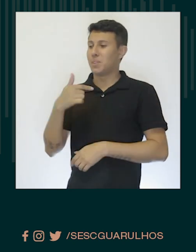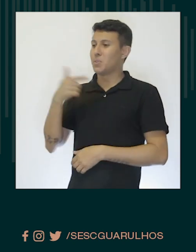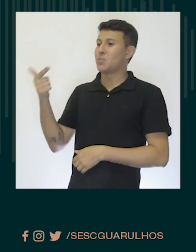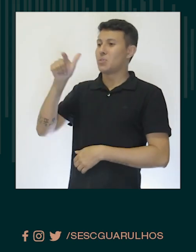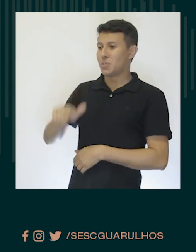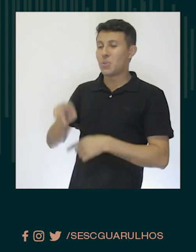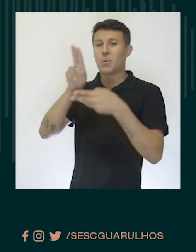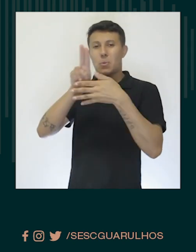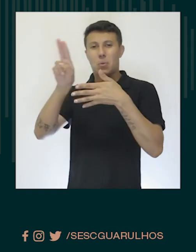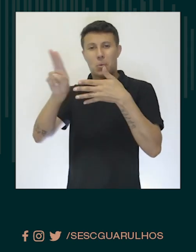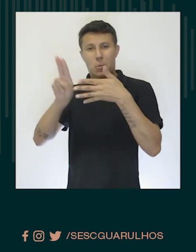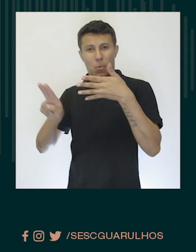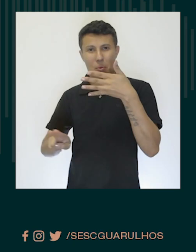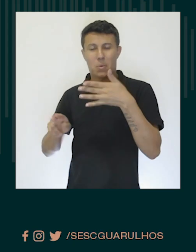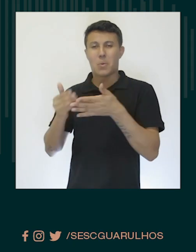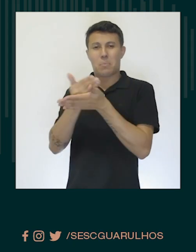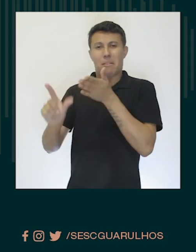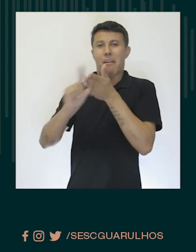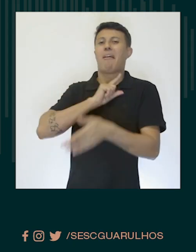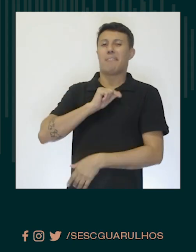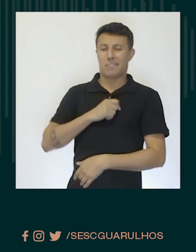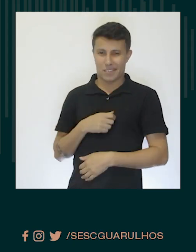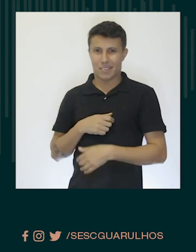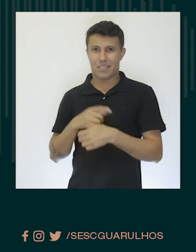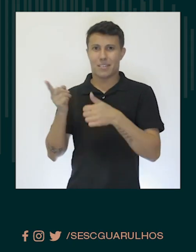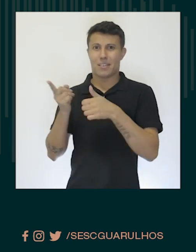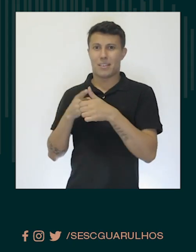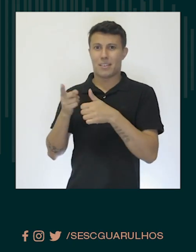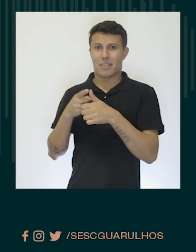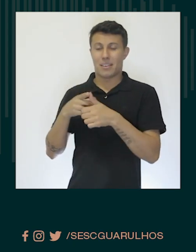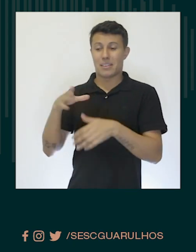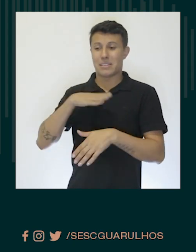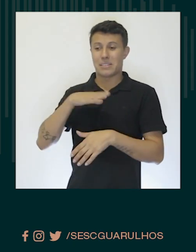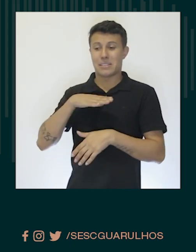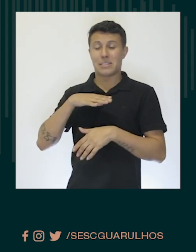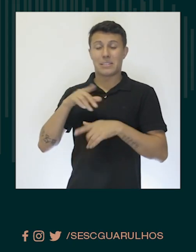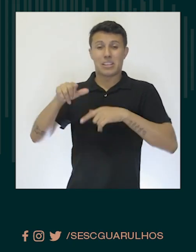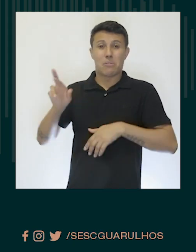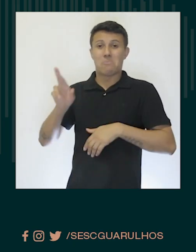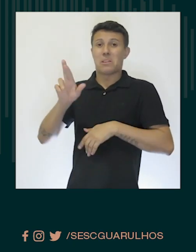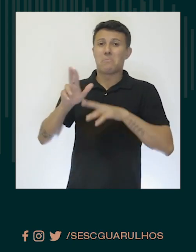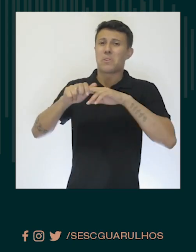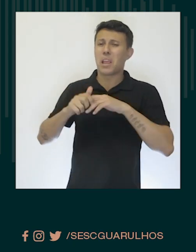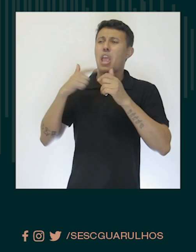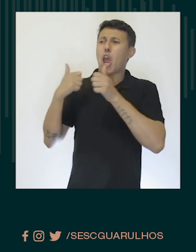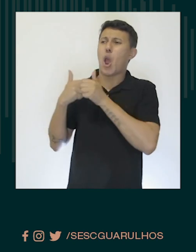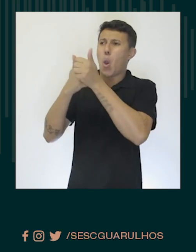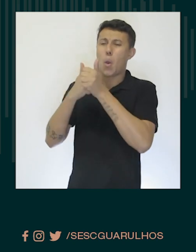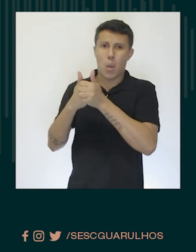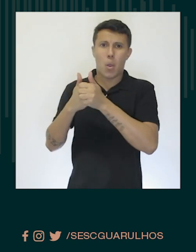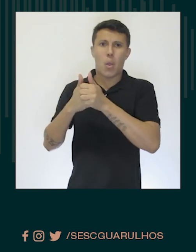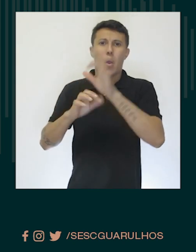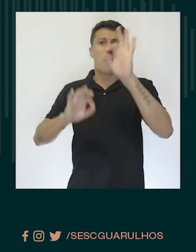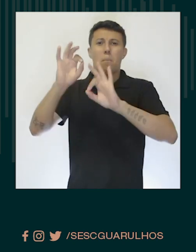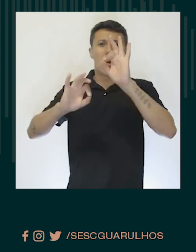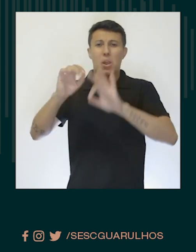começo, de artistas da cidade, dos artistas que a gente acompanhava no Projeto Essência. Tem artistas que